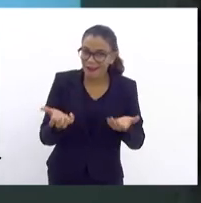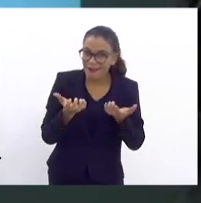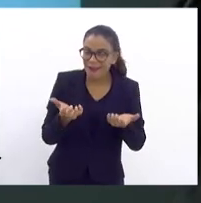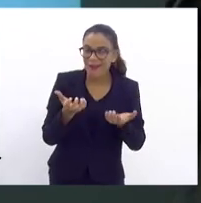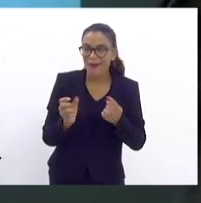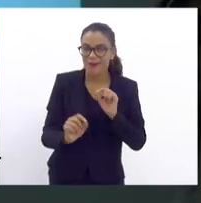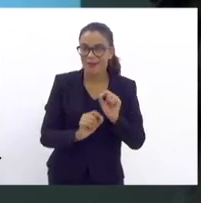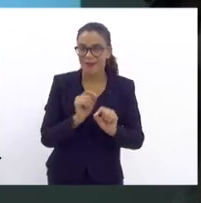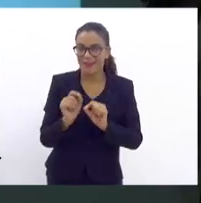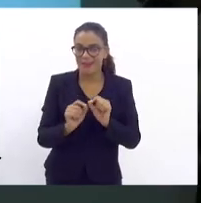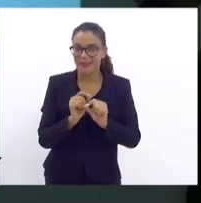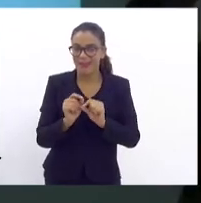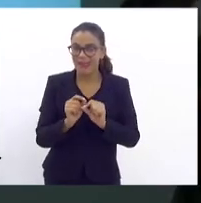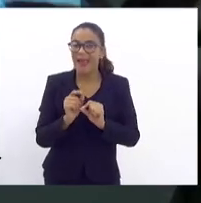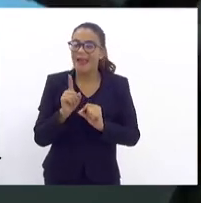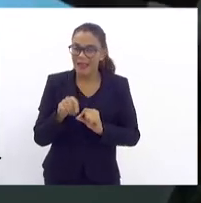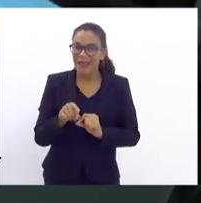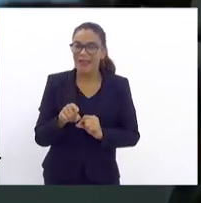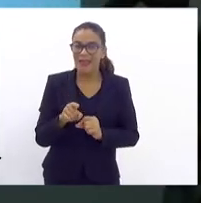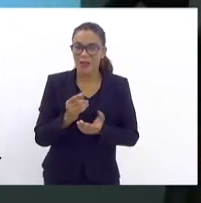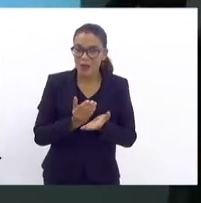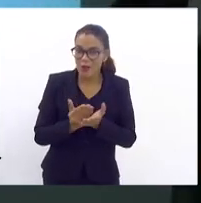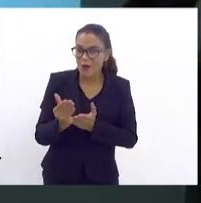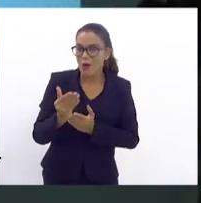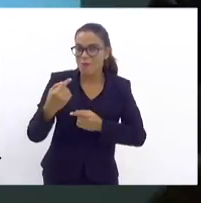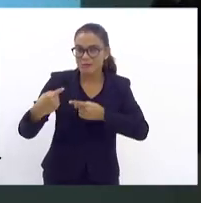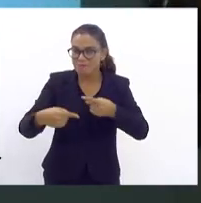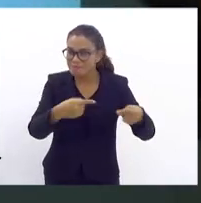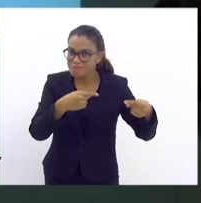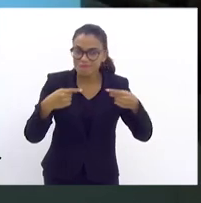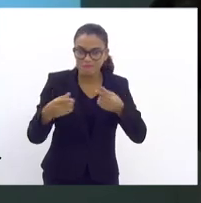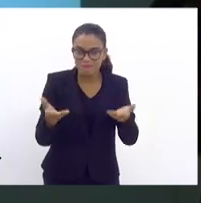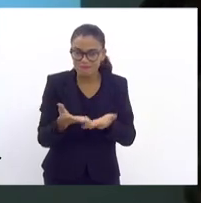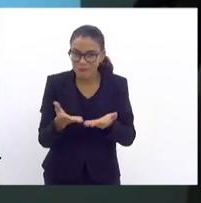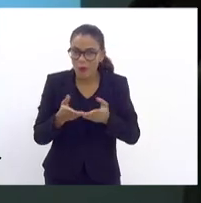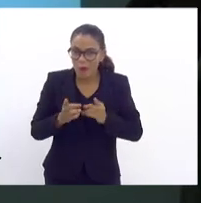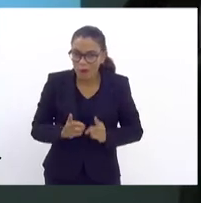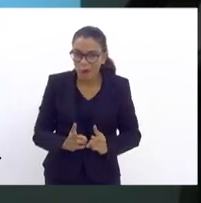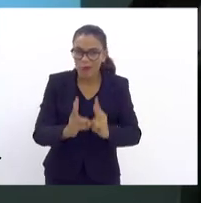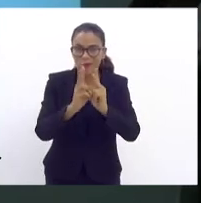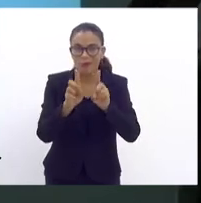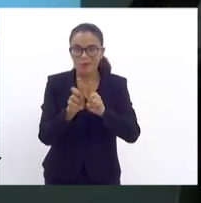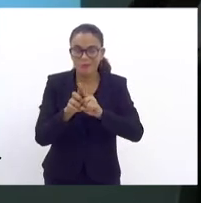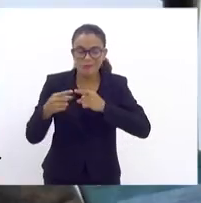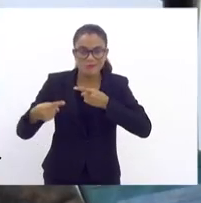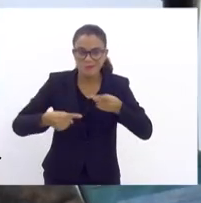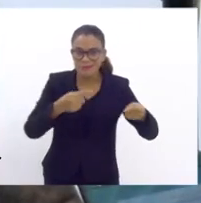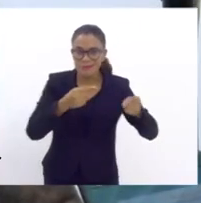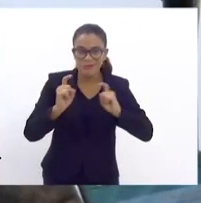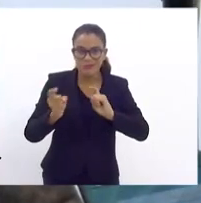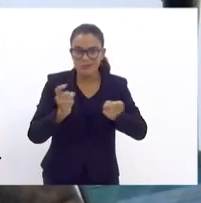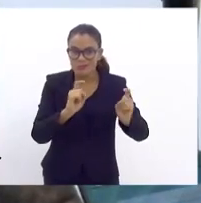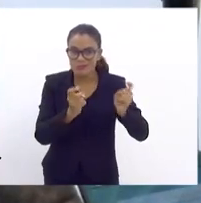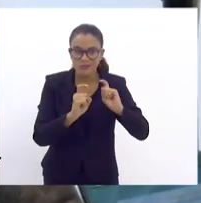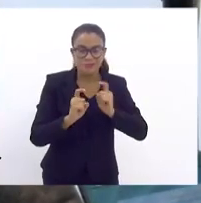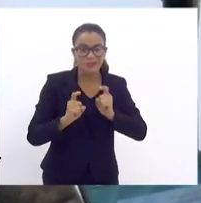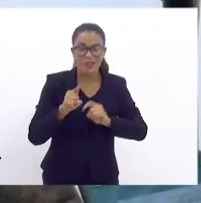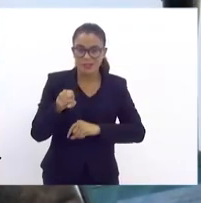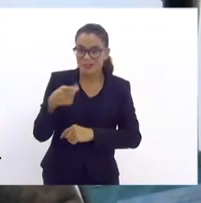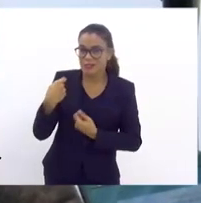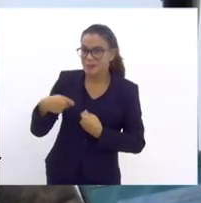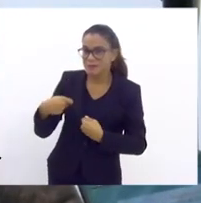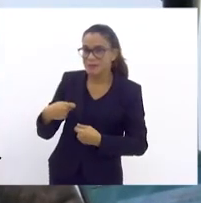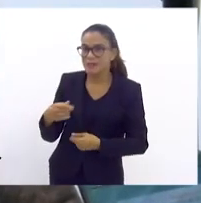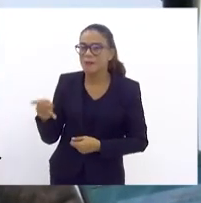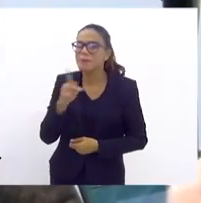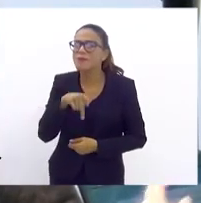já o que a gente precisa realmente o que tá começando a ser discutido hoje dando continuidade às discussões né É isso que a gente precisa porque eles já